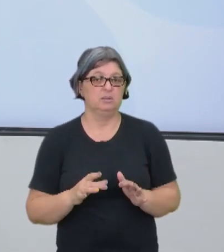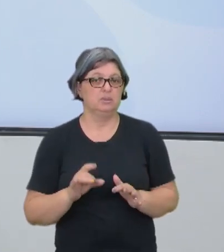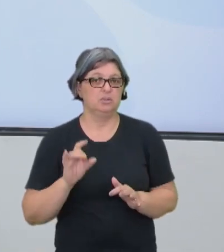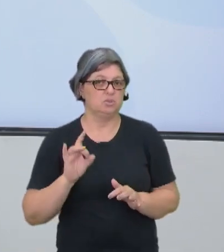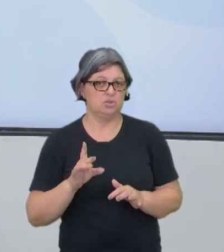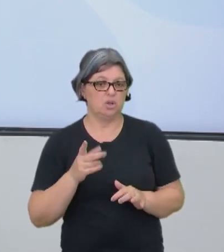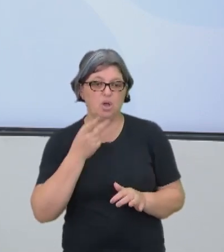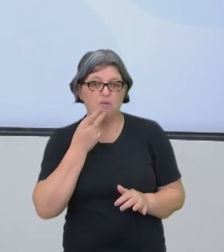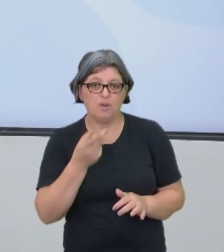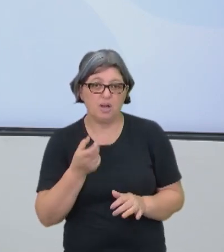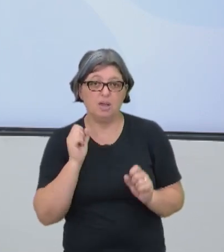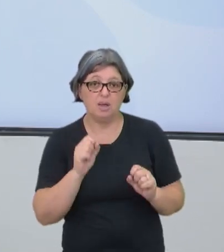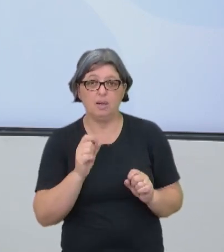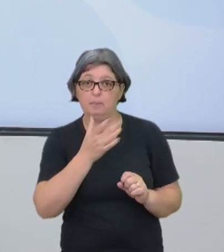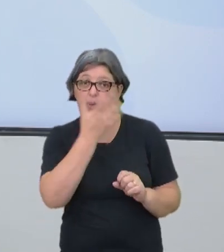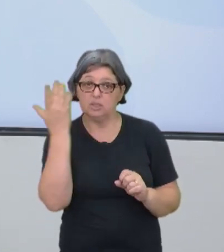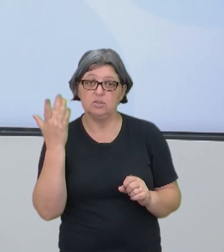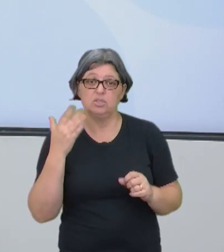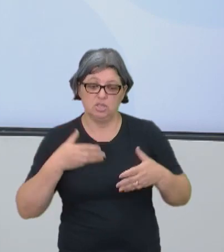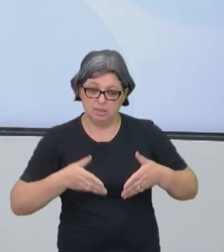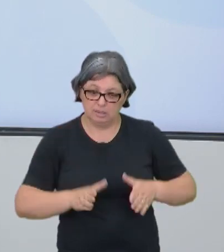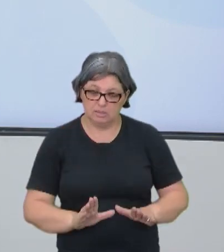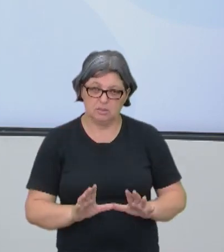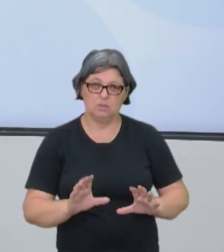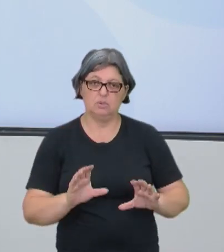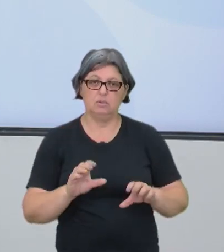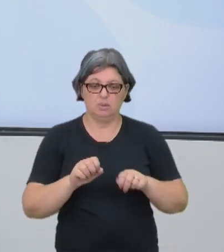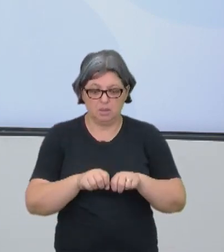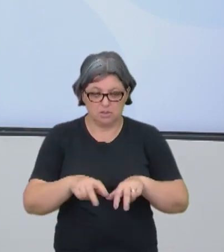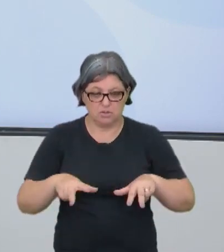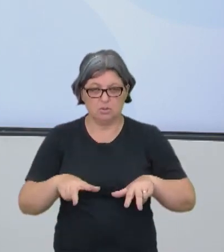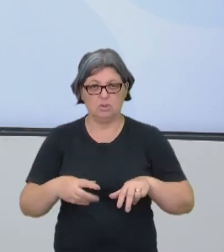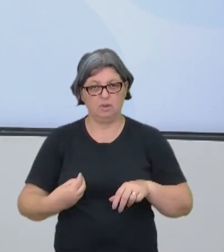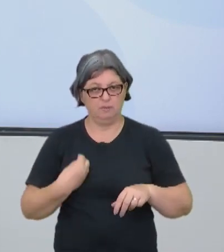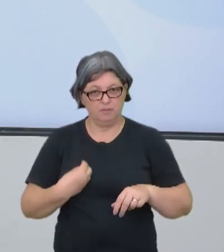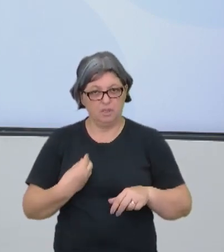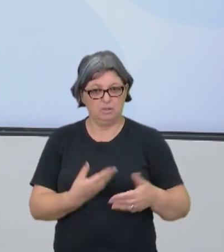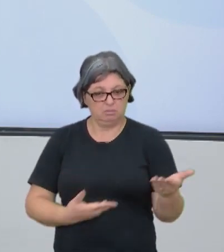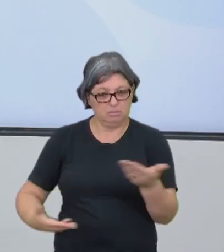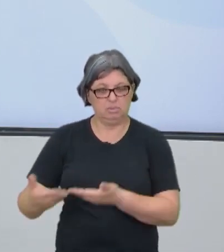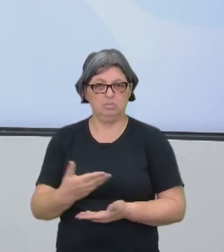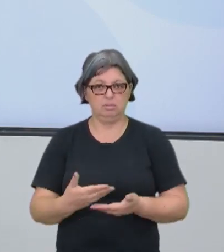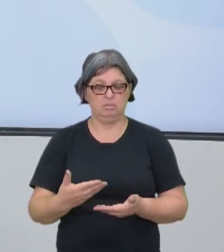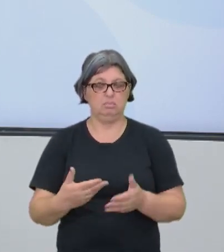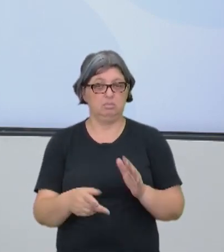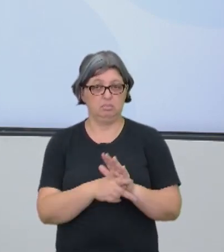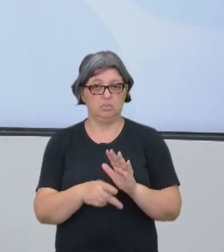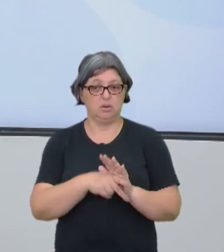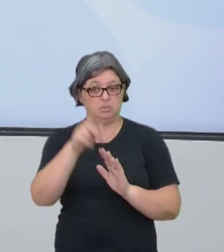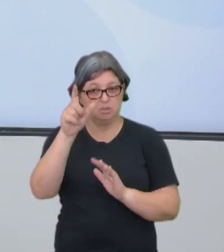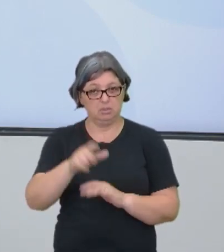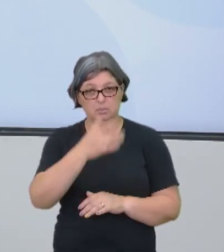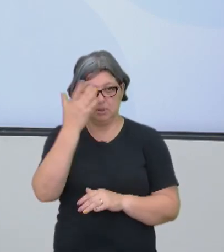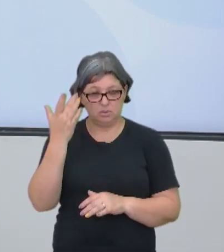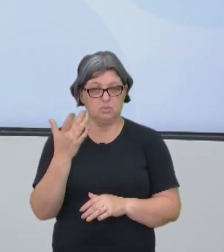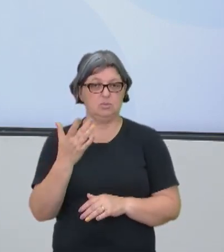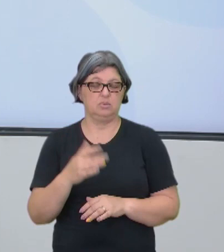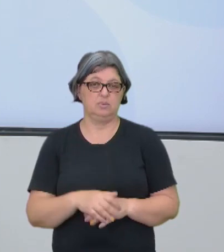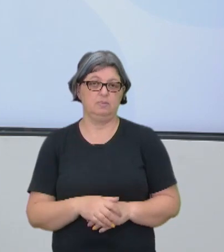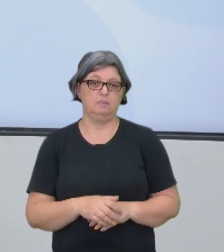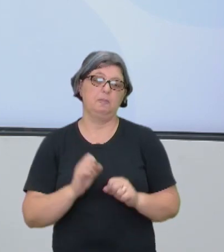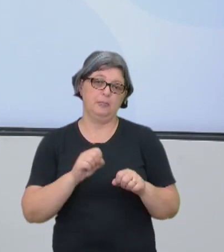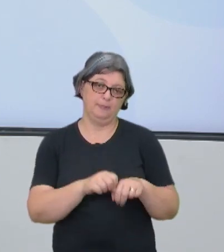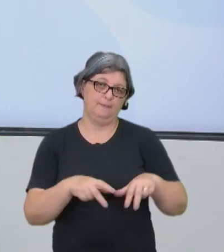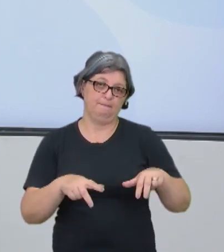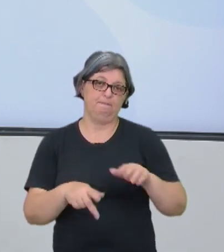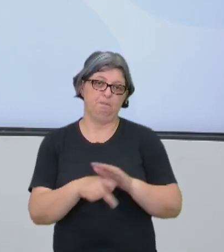eu falar é quem nasceu naquela etnia, quem convive com aquela etnia, para falar sobre eles. Então, aquela etnia, por exemplo, seriam